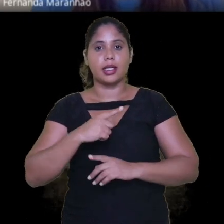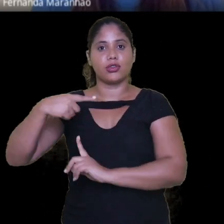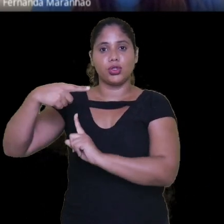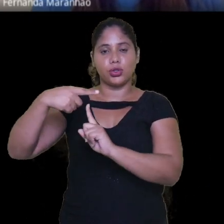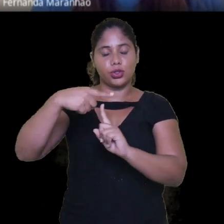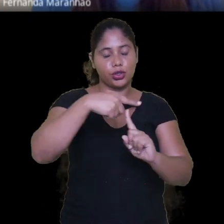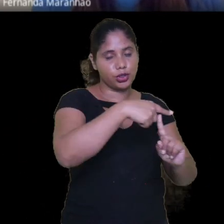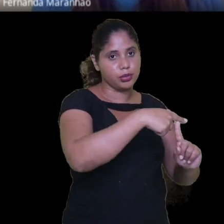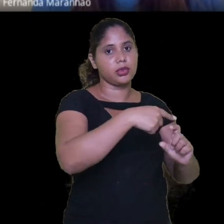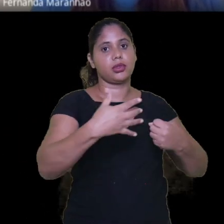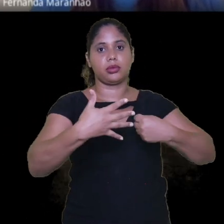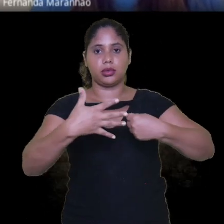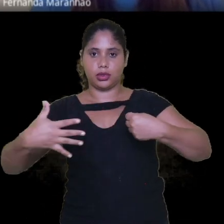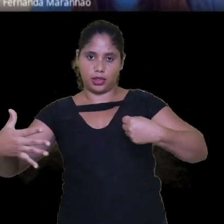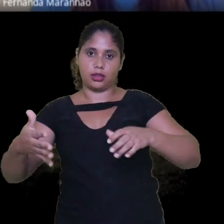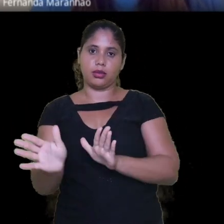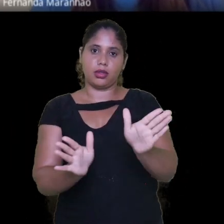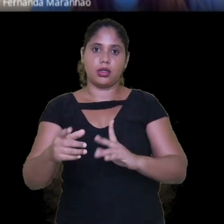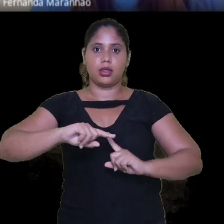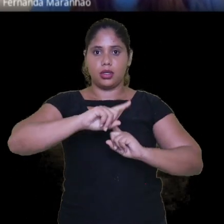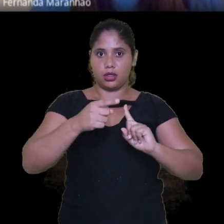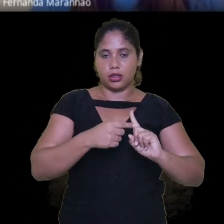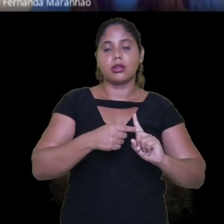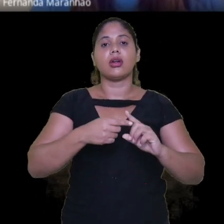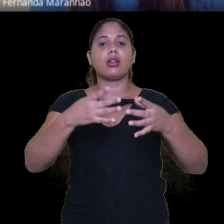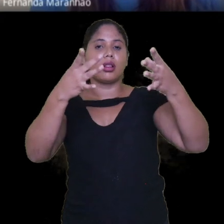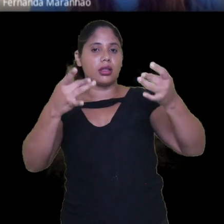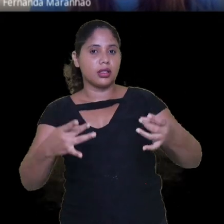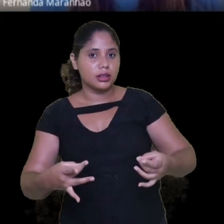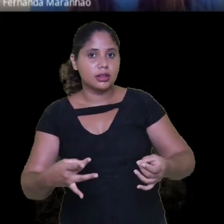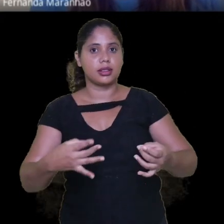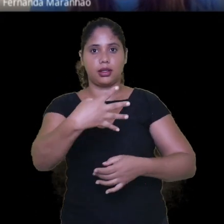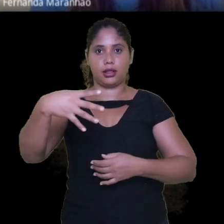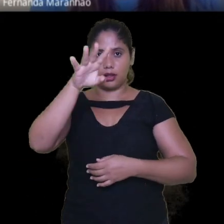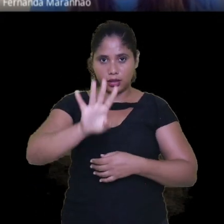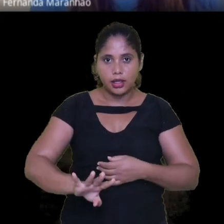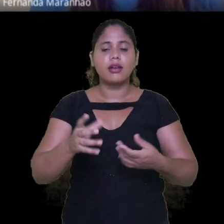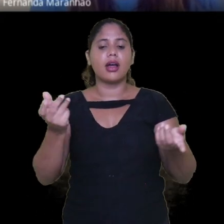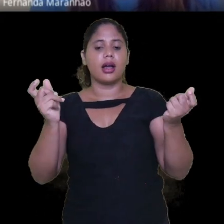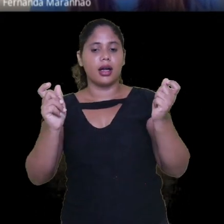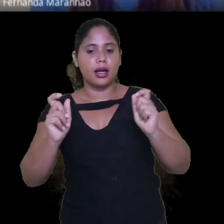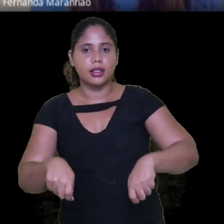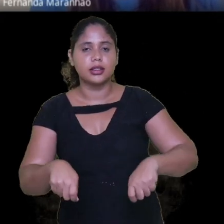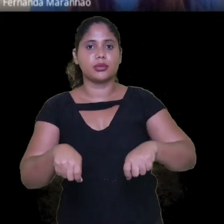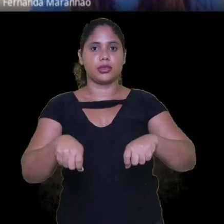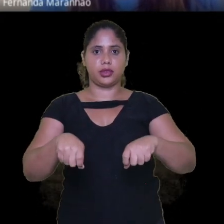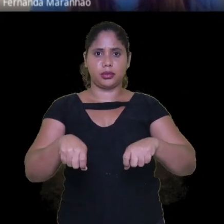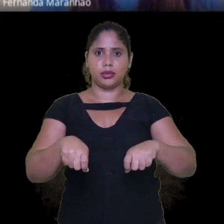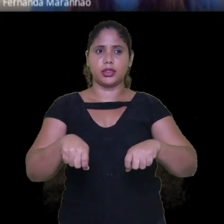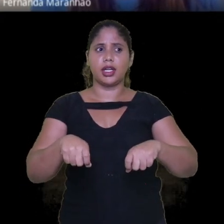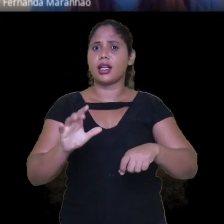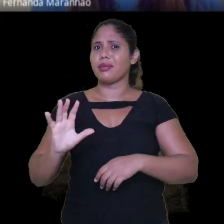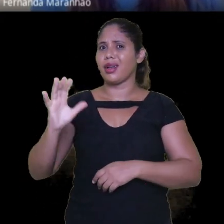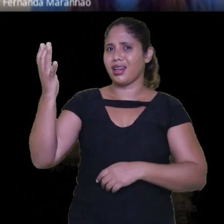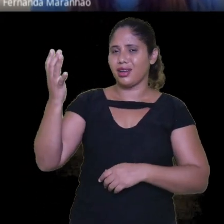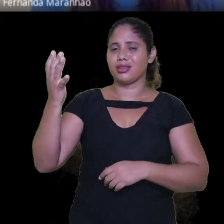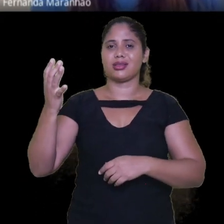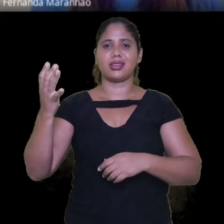encontrado. E, na ausência de proteinúria, também podemos classificar essa hipertensão como pré-eclâmpsia, desde que